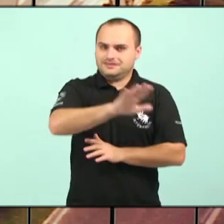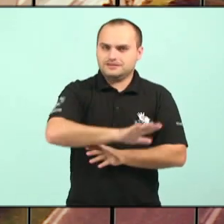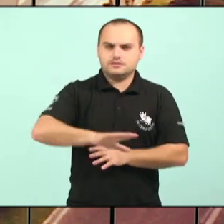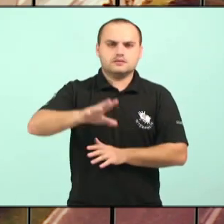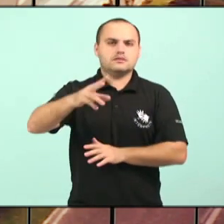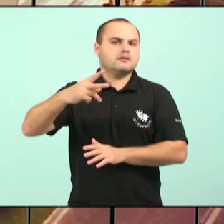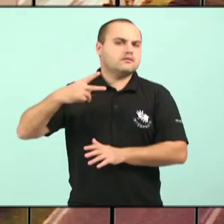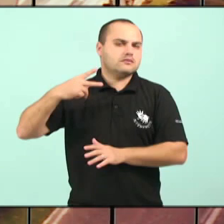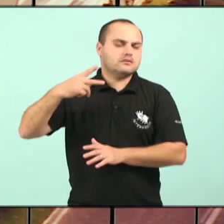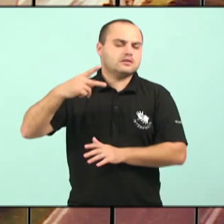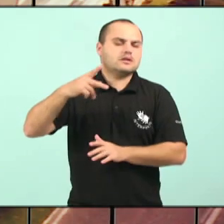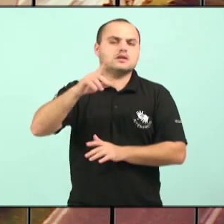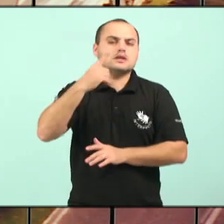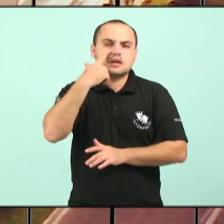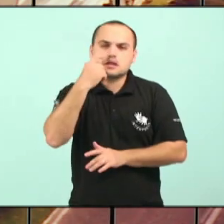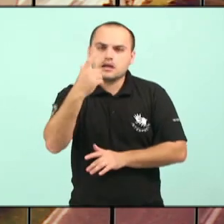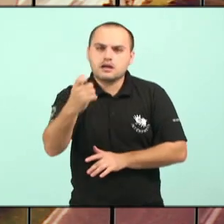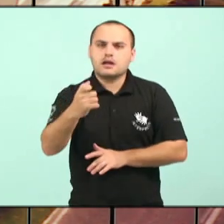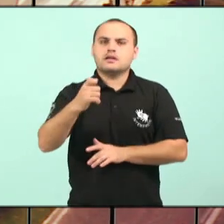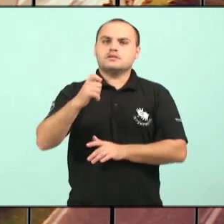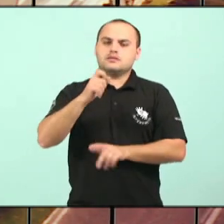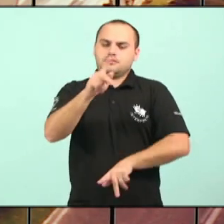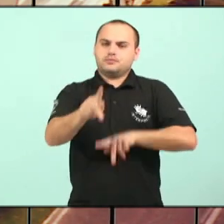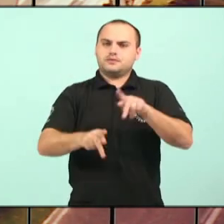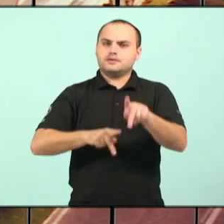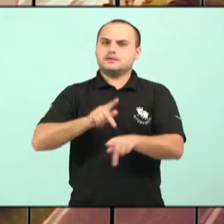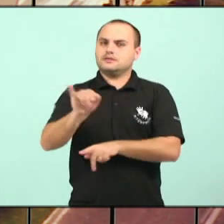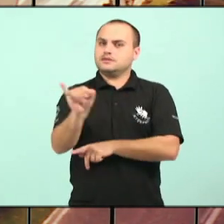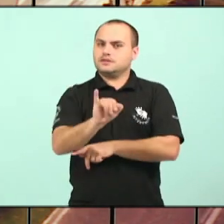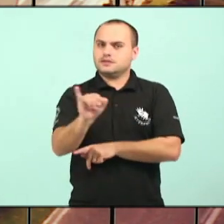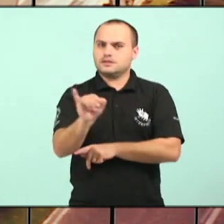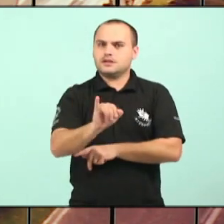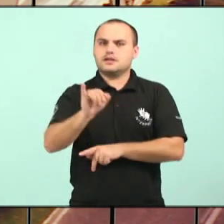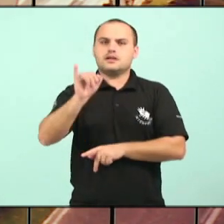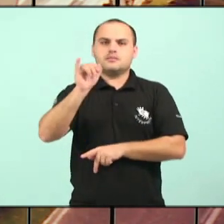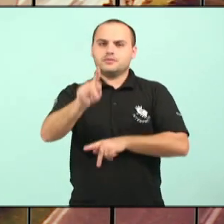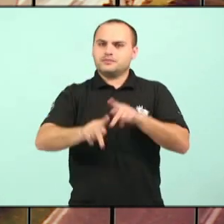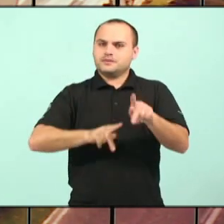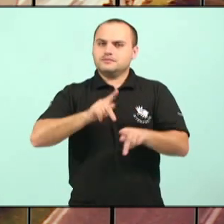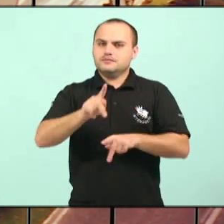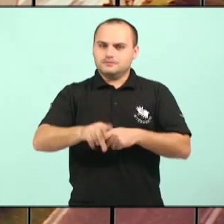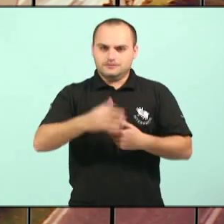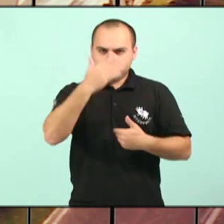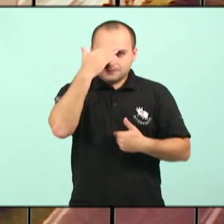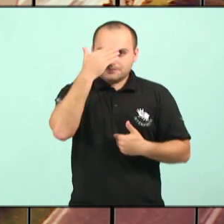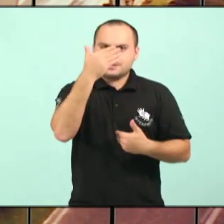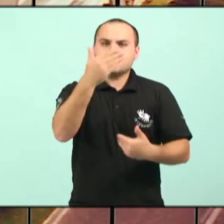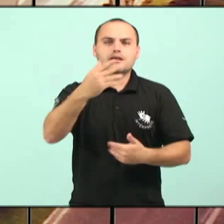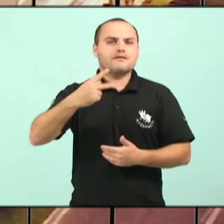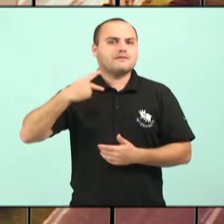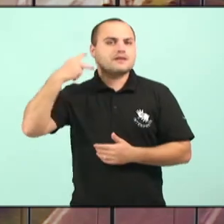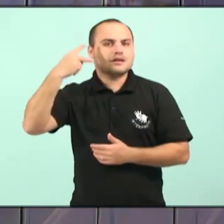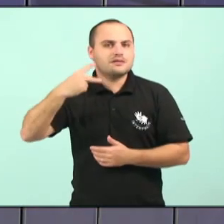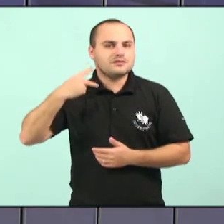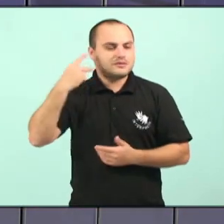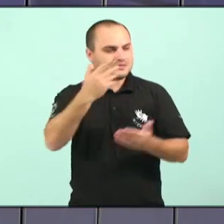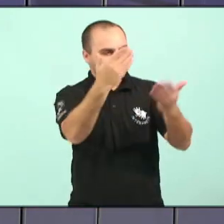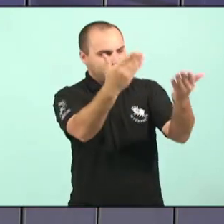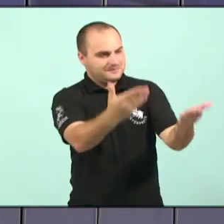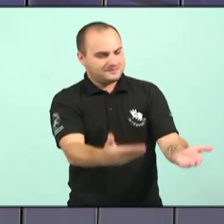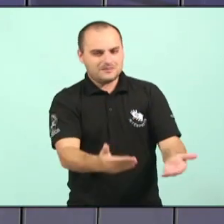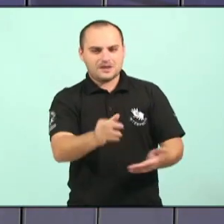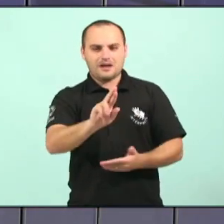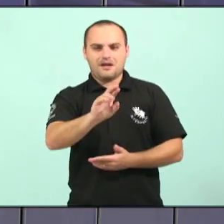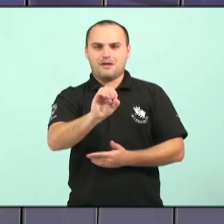interessam a coletividade da nossa Itajaí, da nossa gente de Itajaí. Eu digo muito obrigado ao vereador Robson